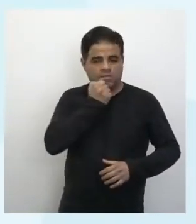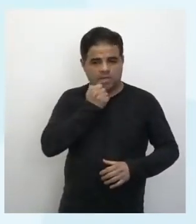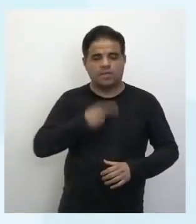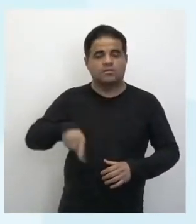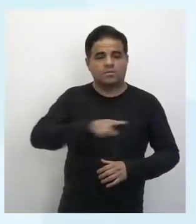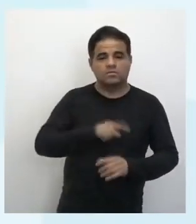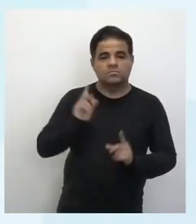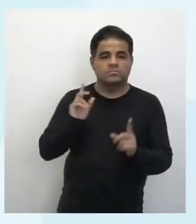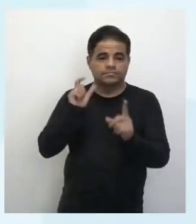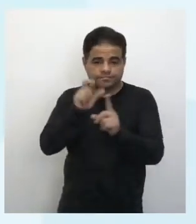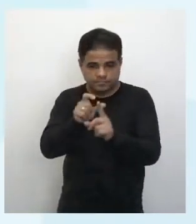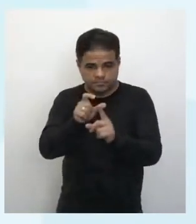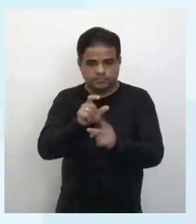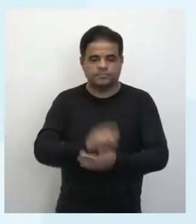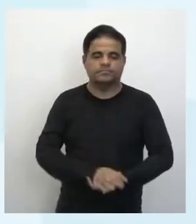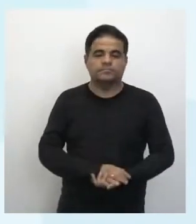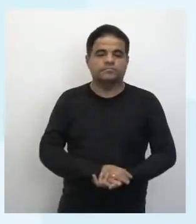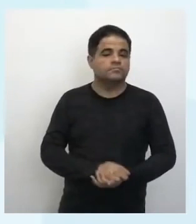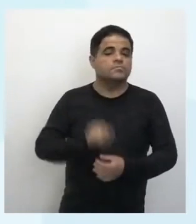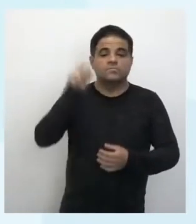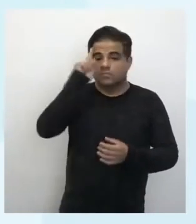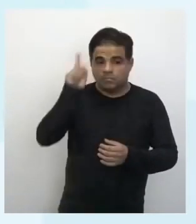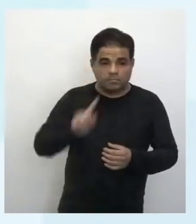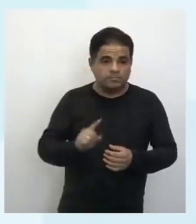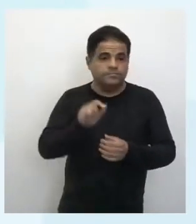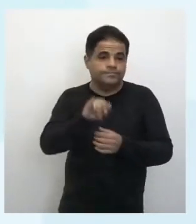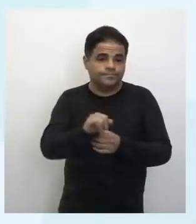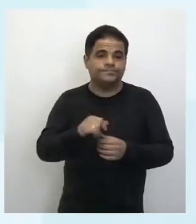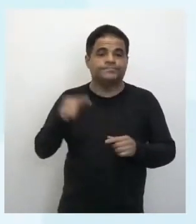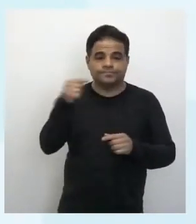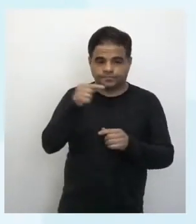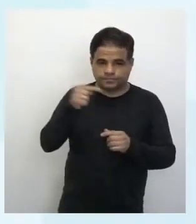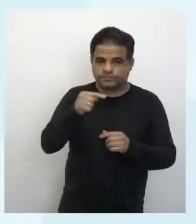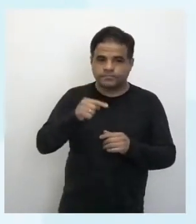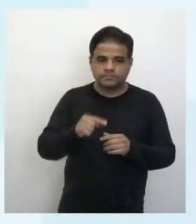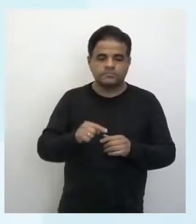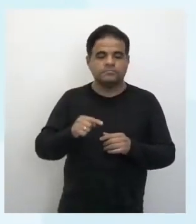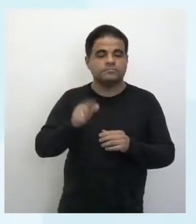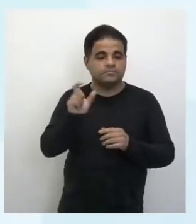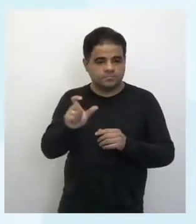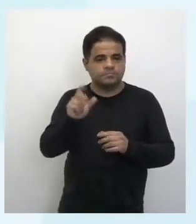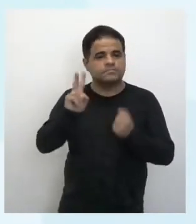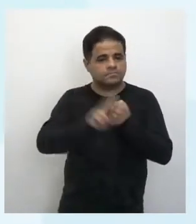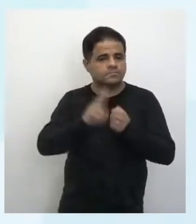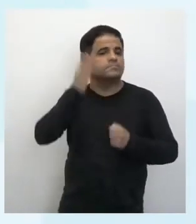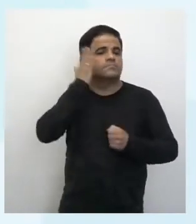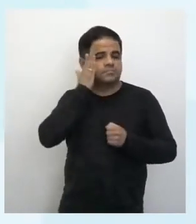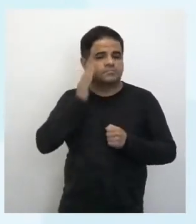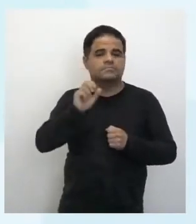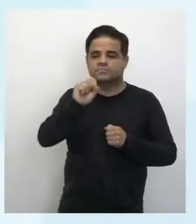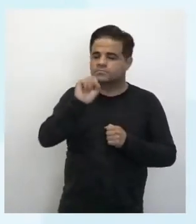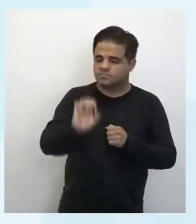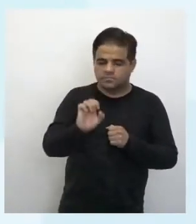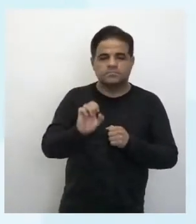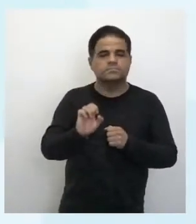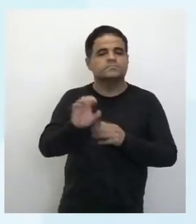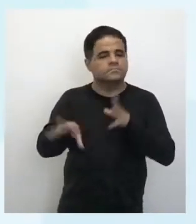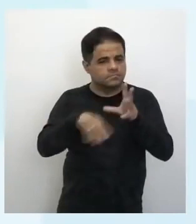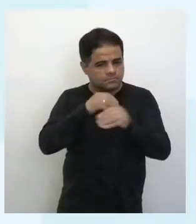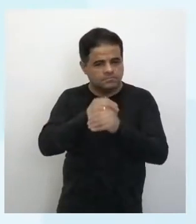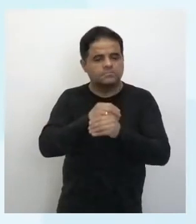nosso sujeito, né? Não sabe é a negativa para o verbo saber. E o se, que é a nossa conjunção